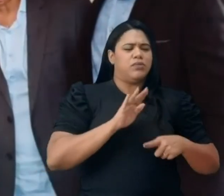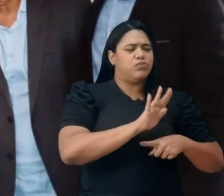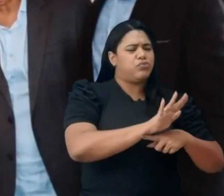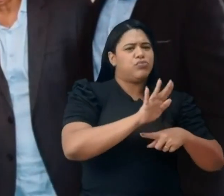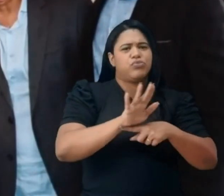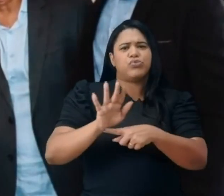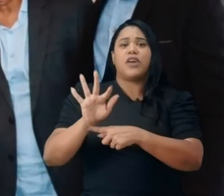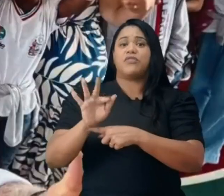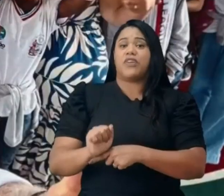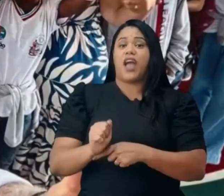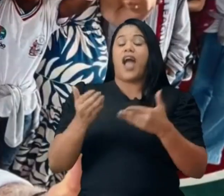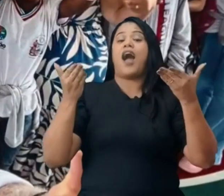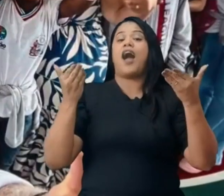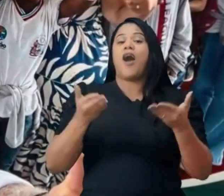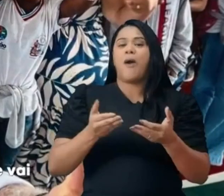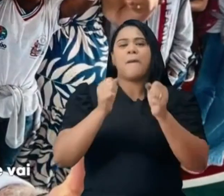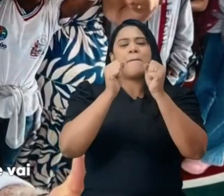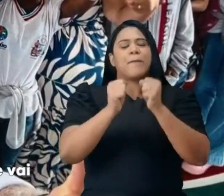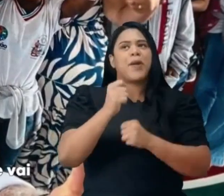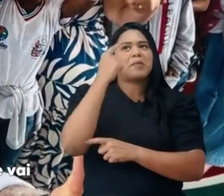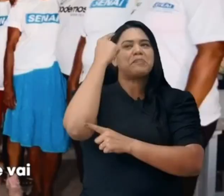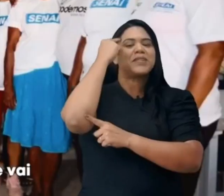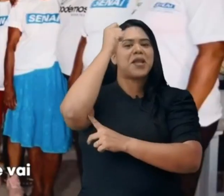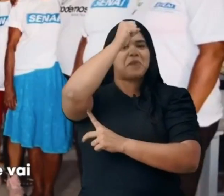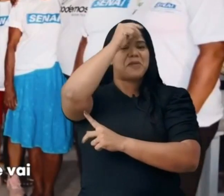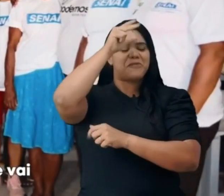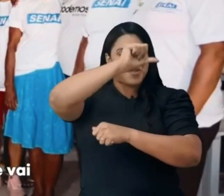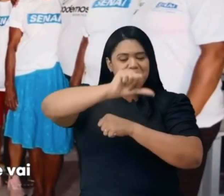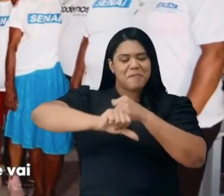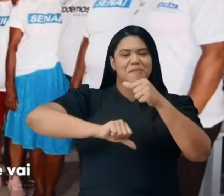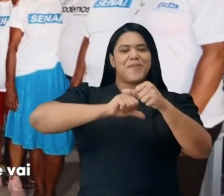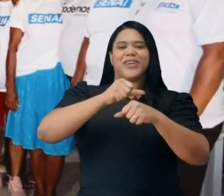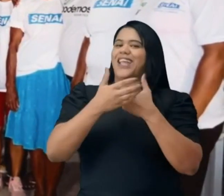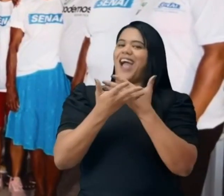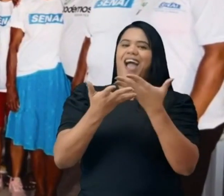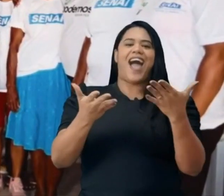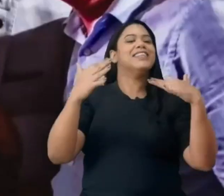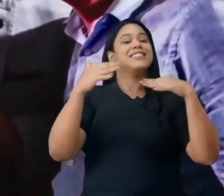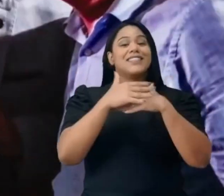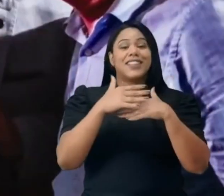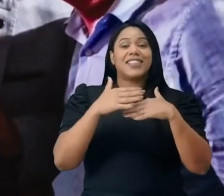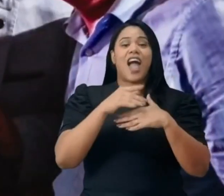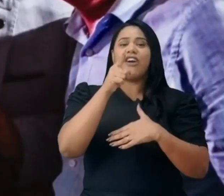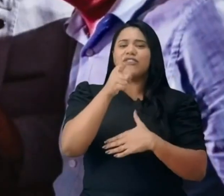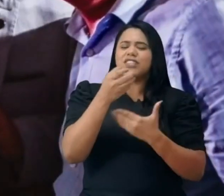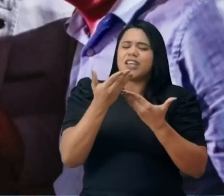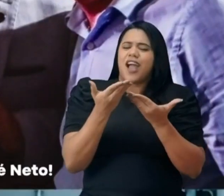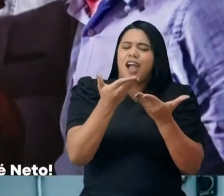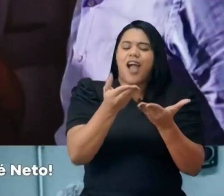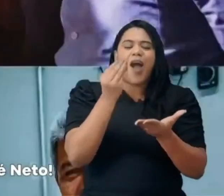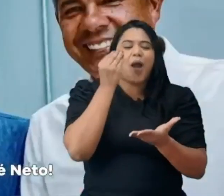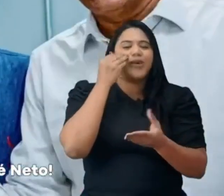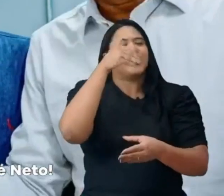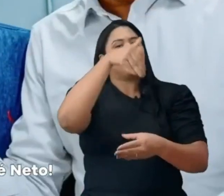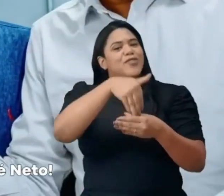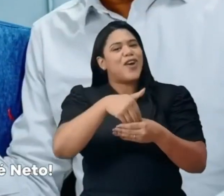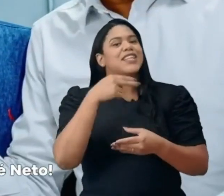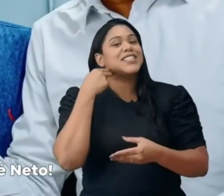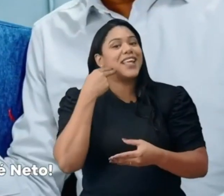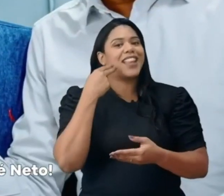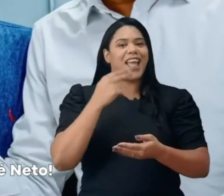Neto trabalhou por Feira. Agora, podemos ter o prefeito que vai mudar a nossa cidade. É só você dar